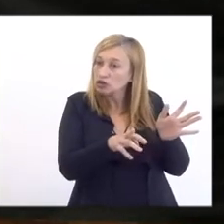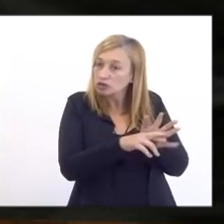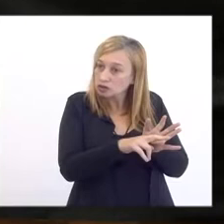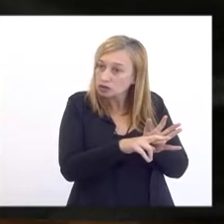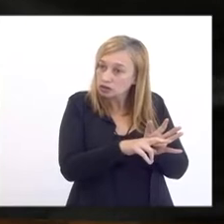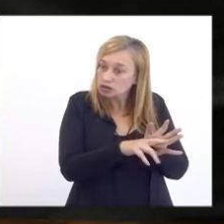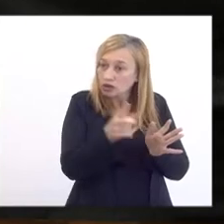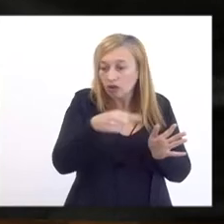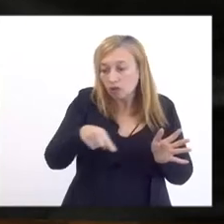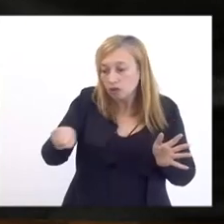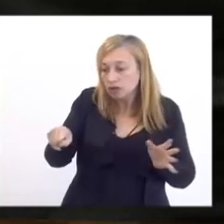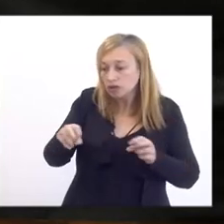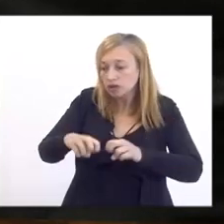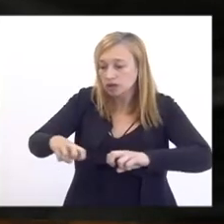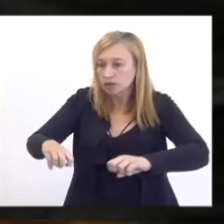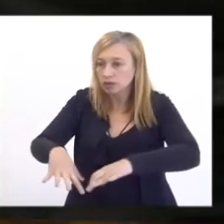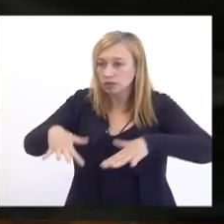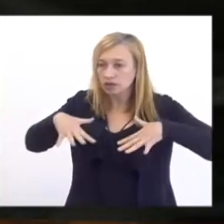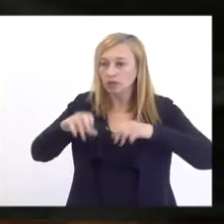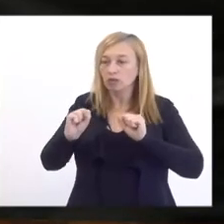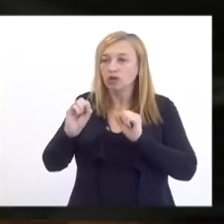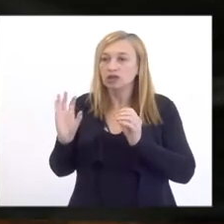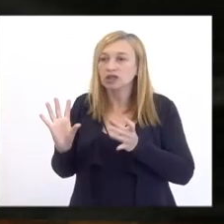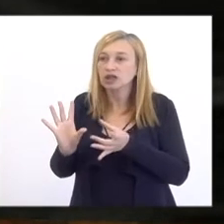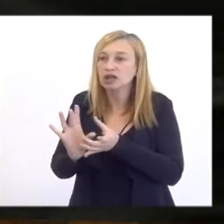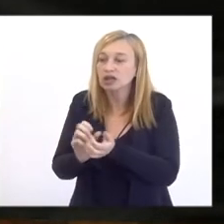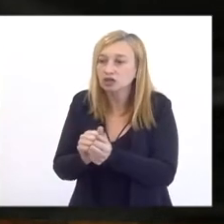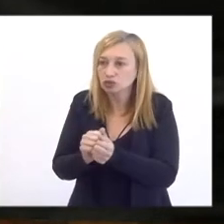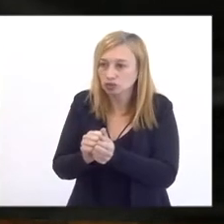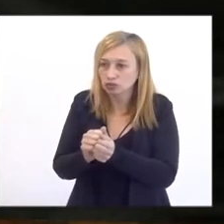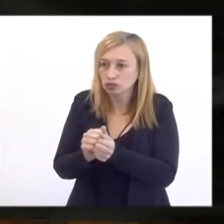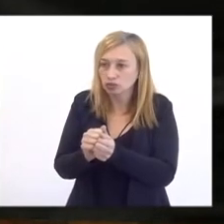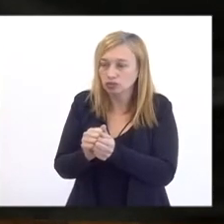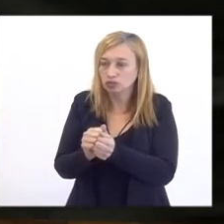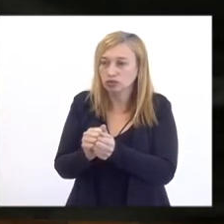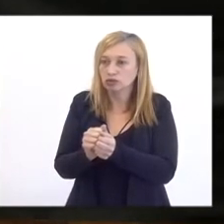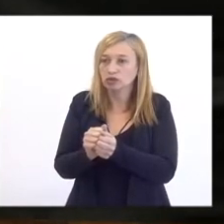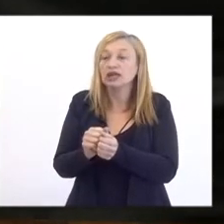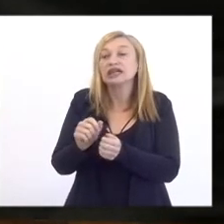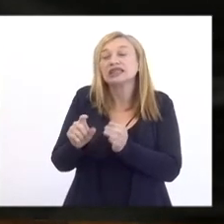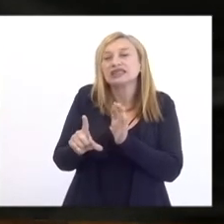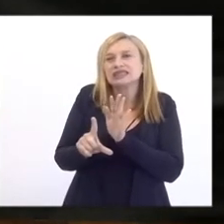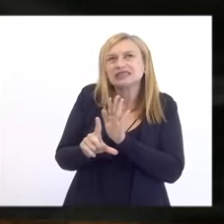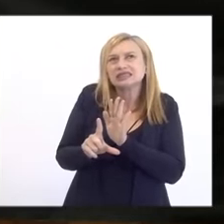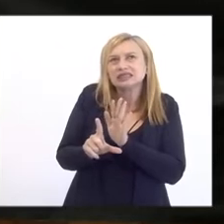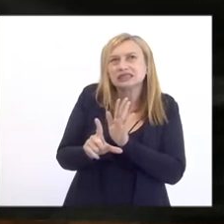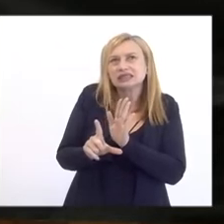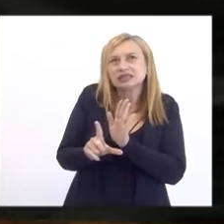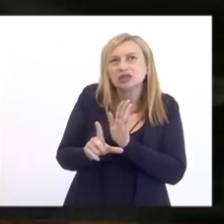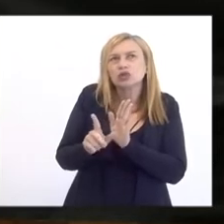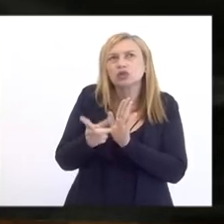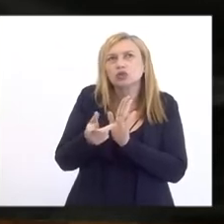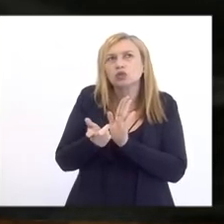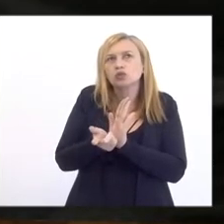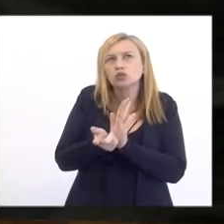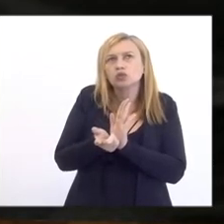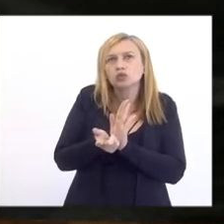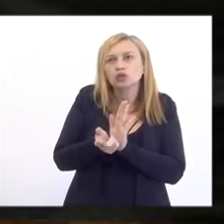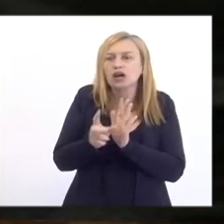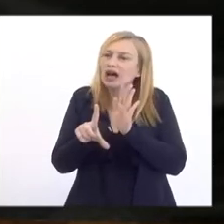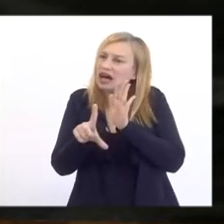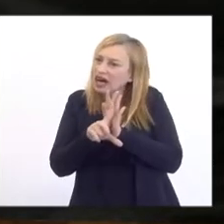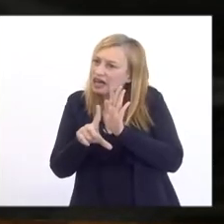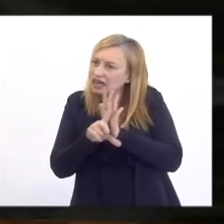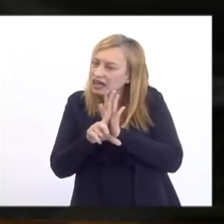ao ir a plenário, ele poderia ser emendado. Muito bem. Na lei, no que diz respeito à lei